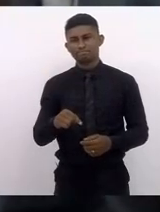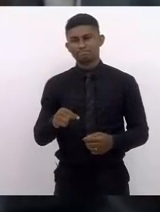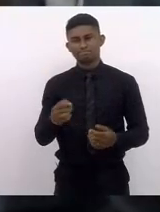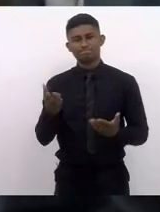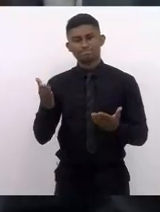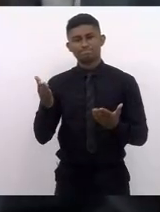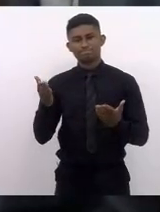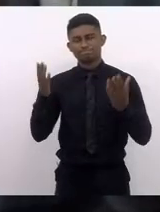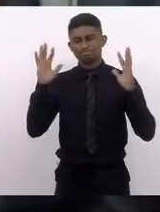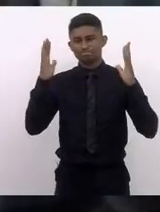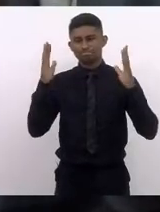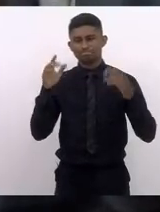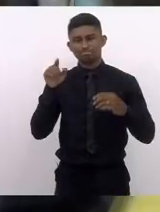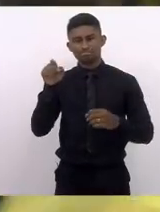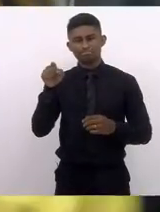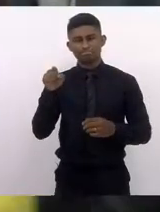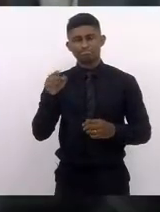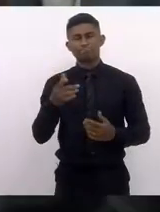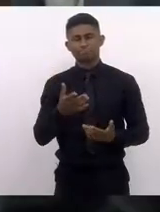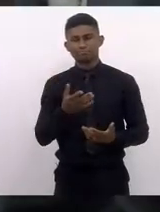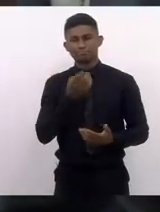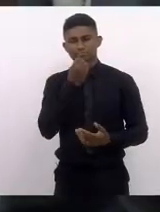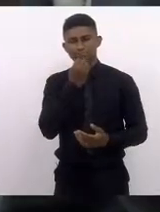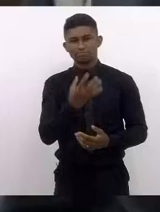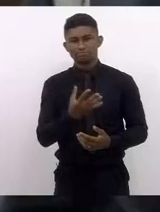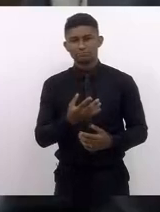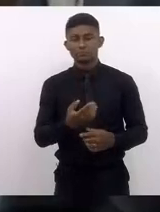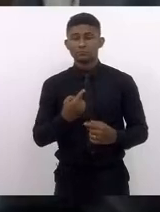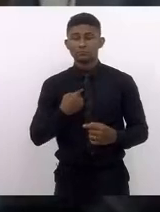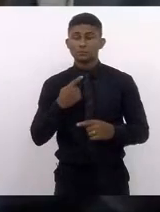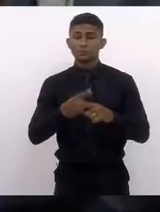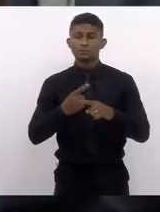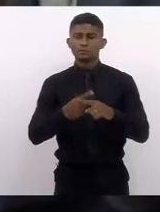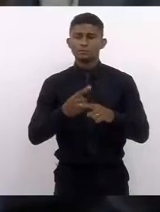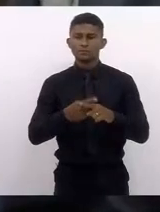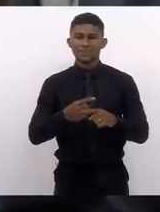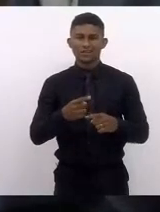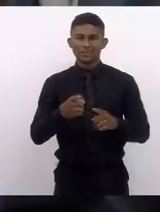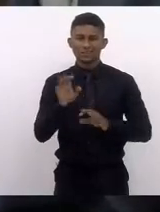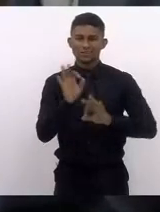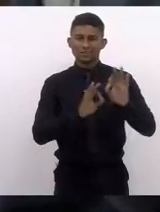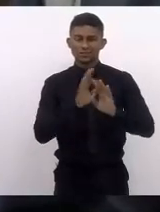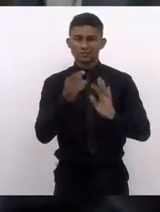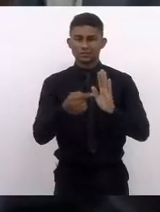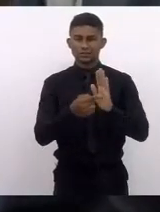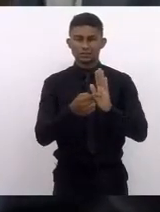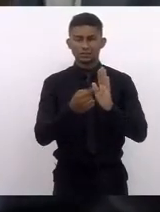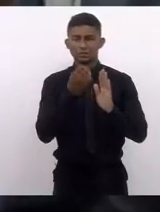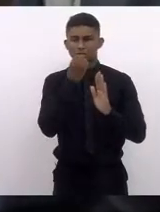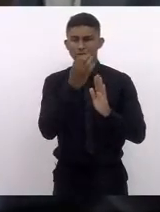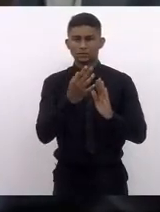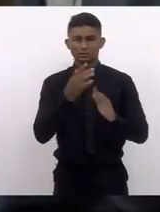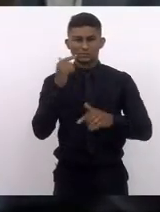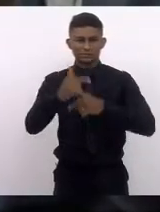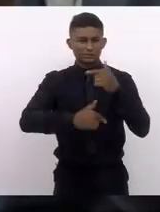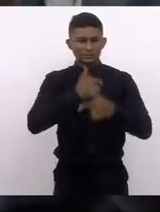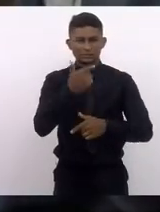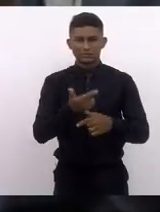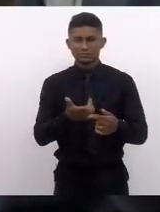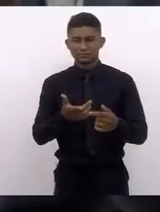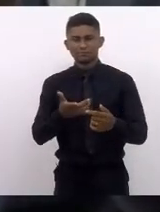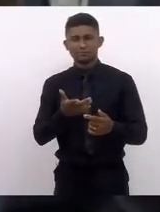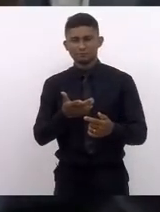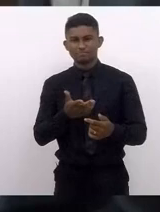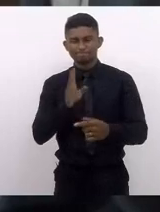beijo no seu coração porque esse projeto significa para além da proteção do emprego e quem fez concurso se